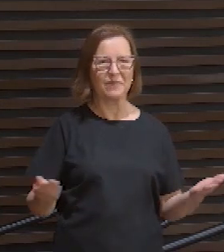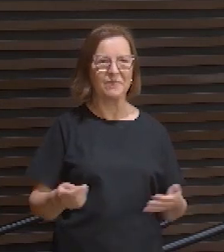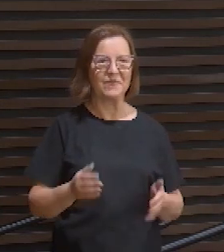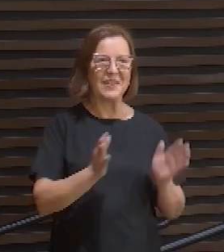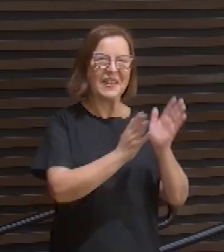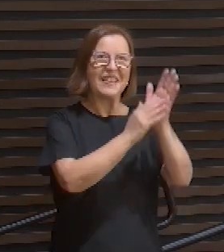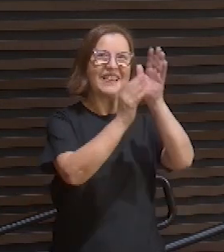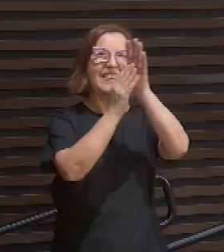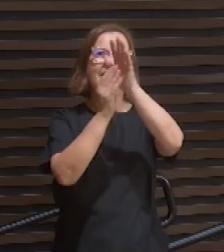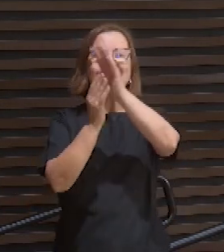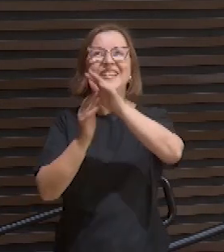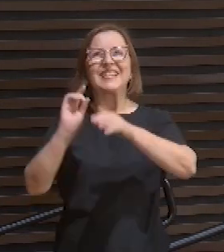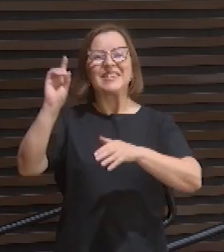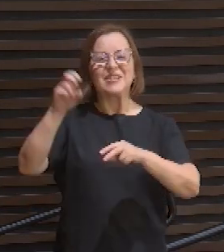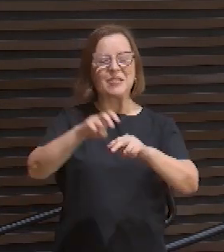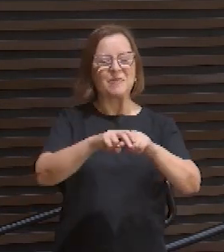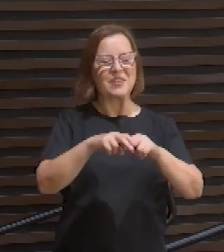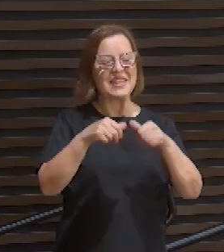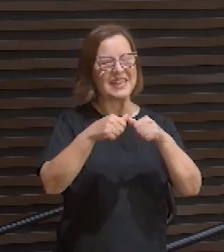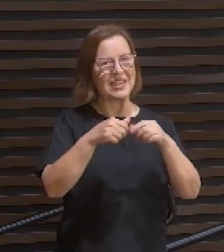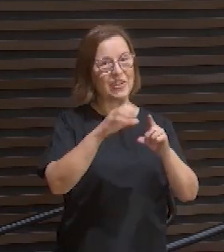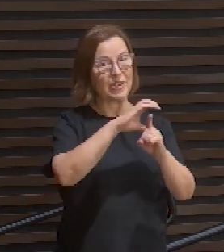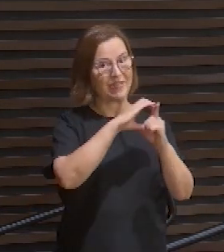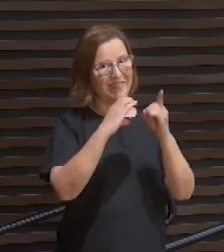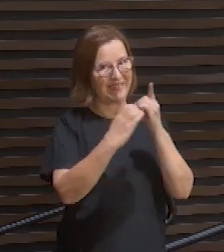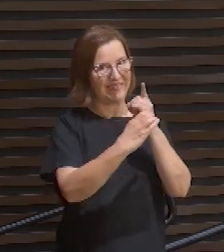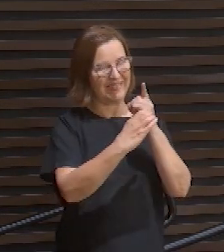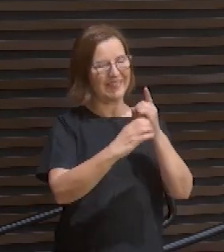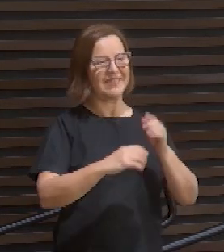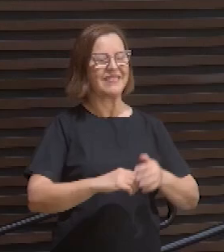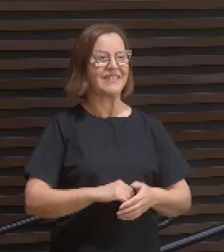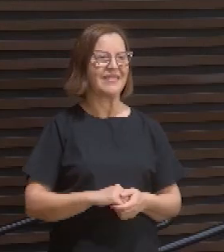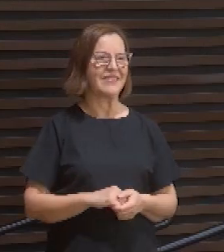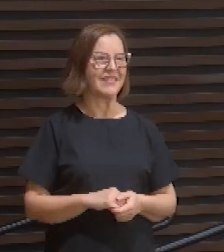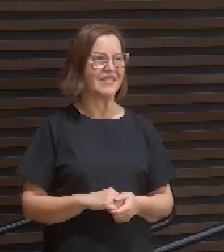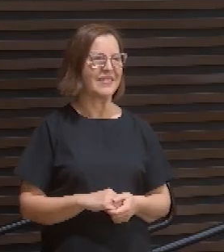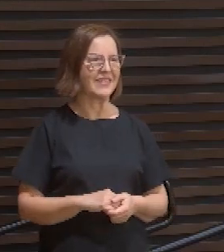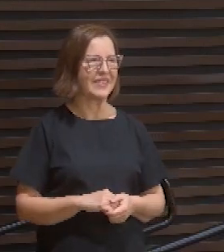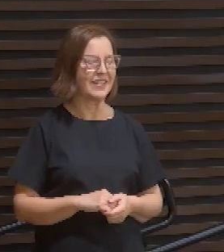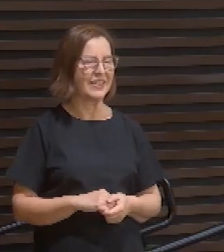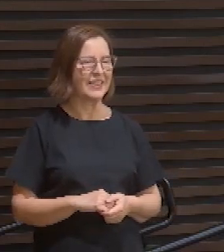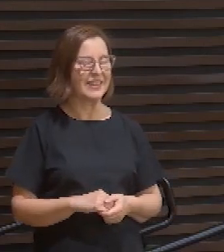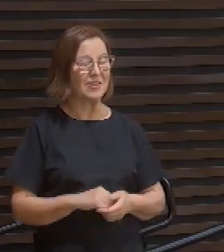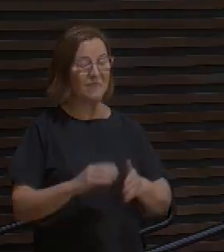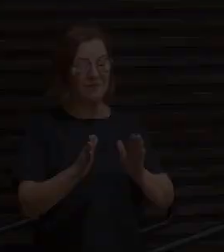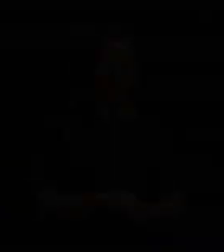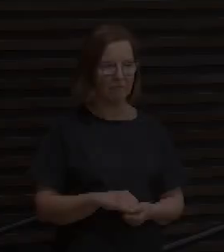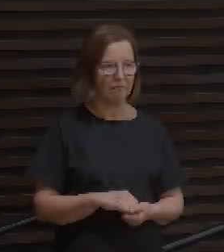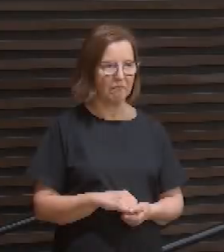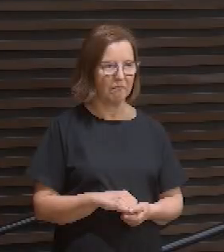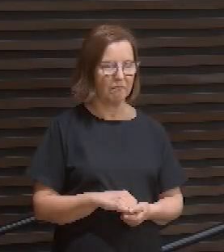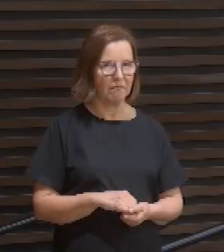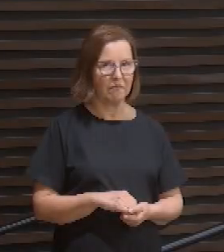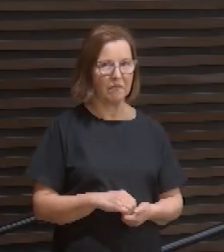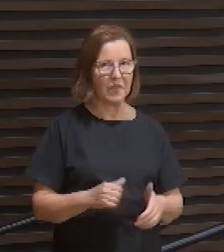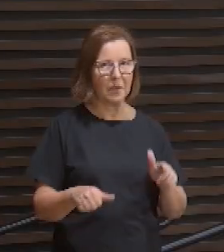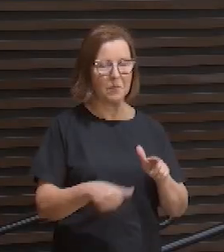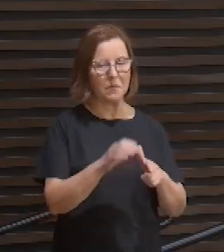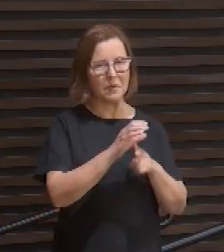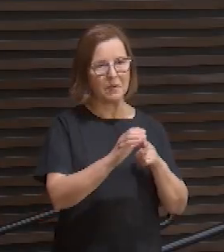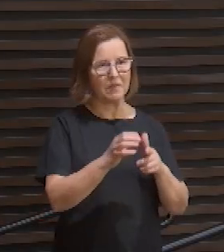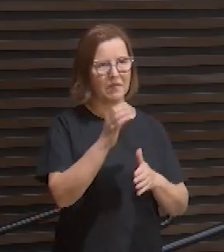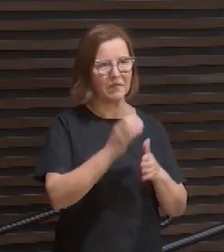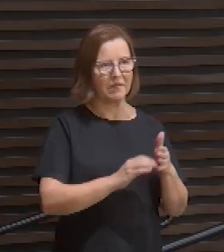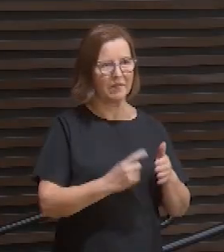Louvado seja Deus por essa reunião. Eu convido a igreja a abrir a palavra de Deus. 1 Coríntios